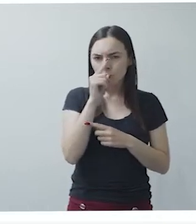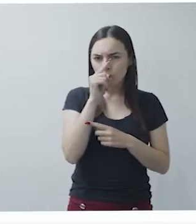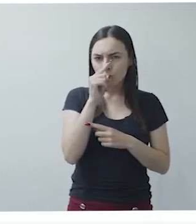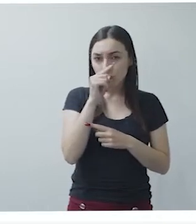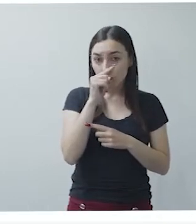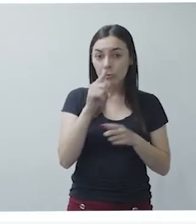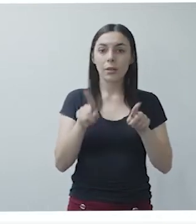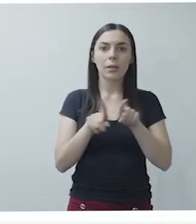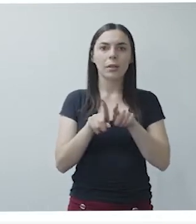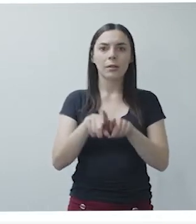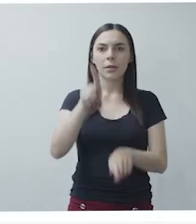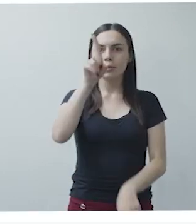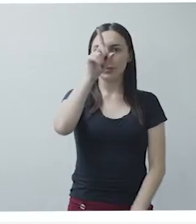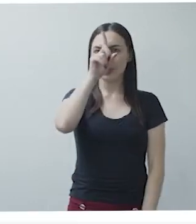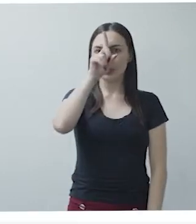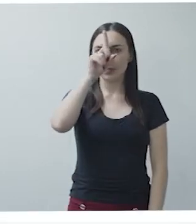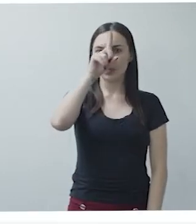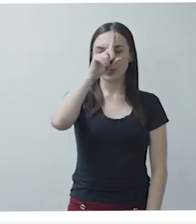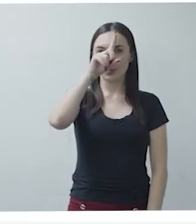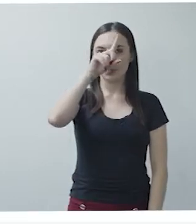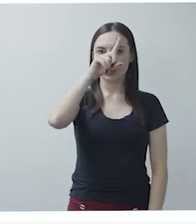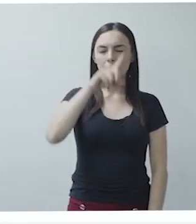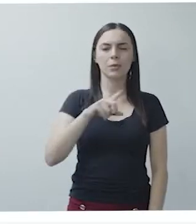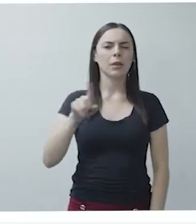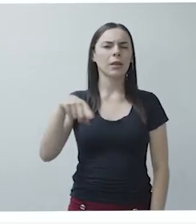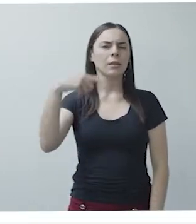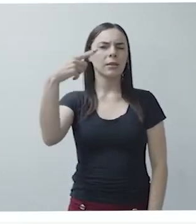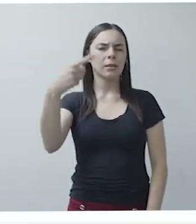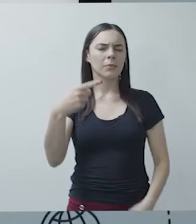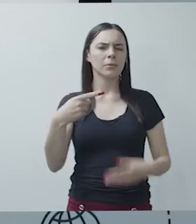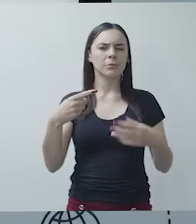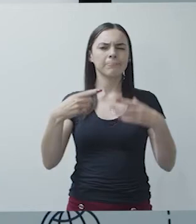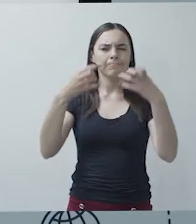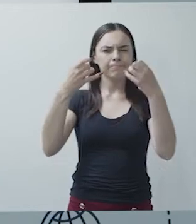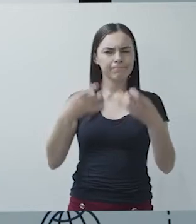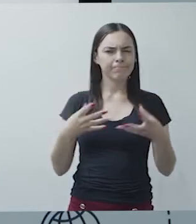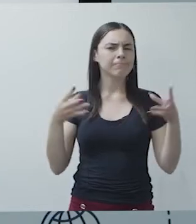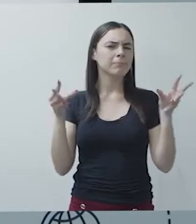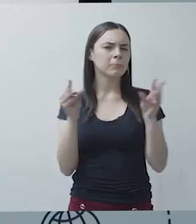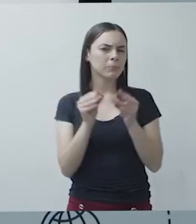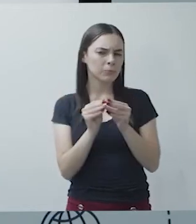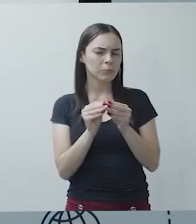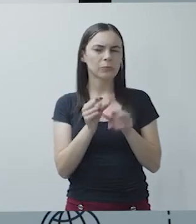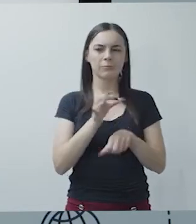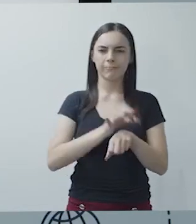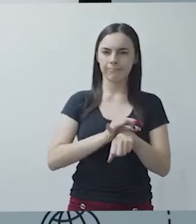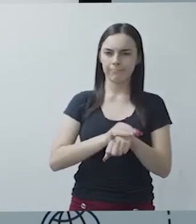maior. Nós vamos ver para frente um pouquinho mais sobre esse relógio, tá?